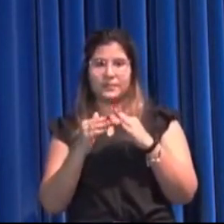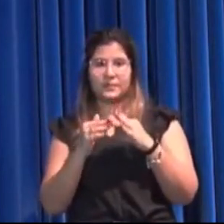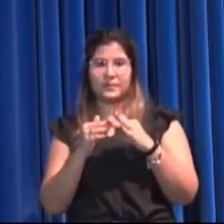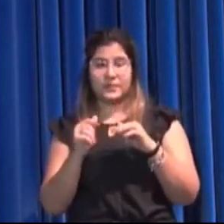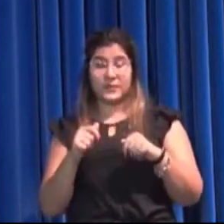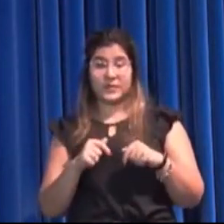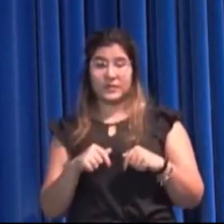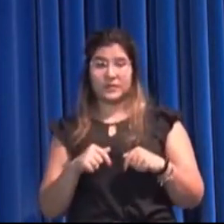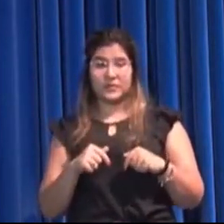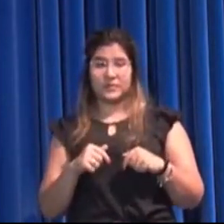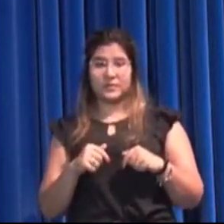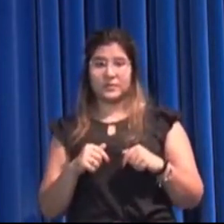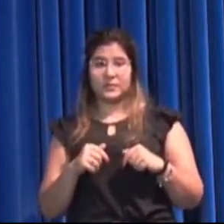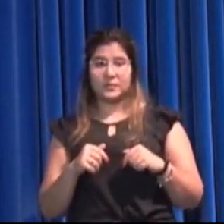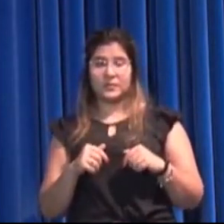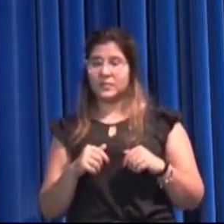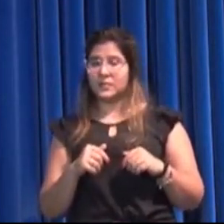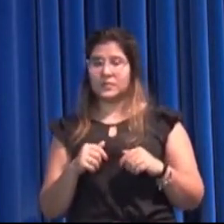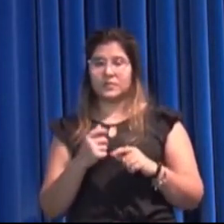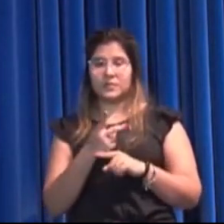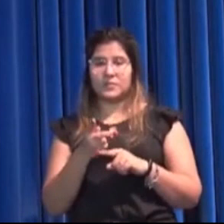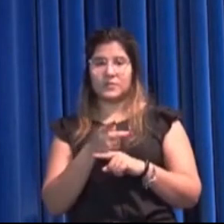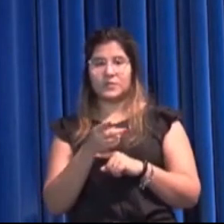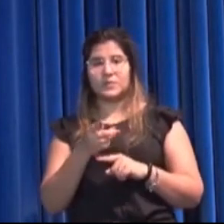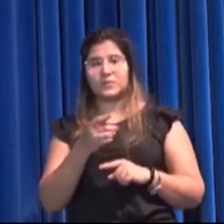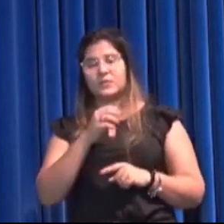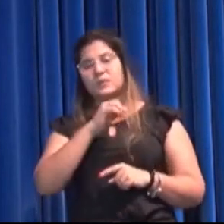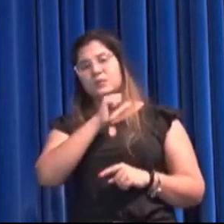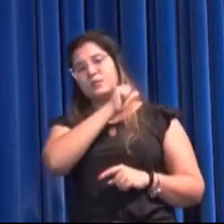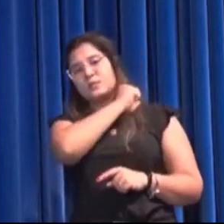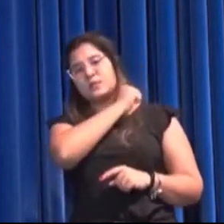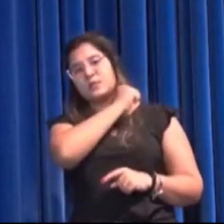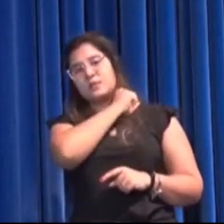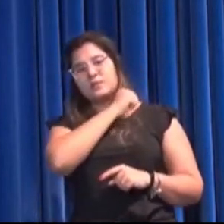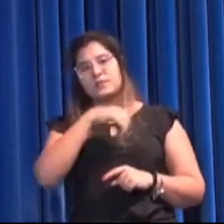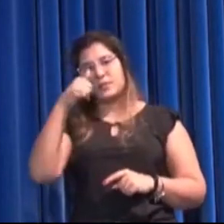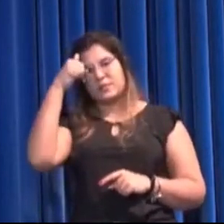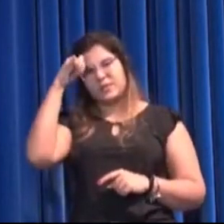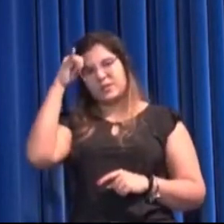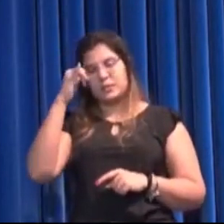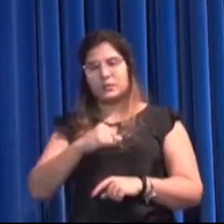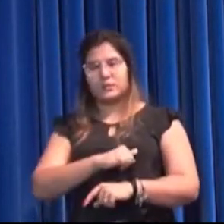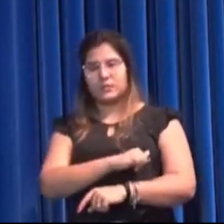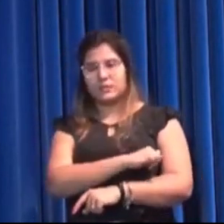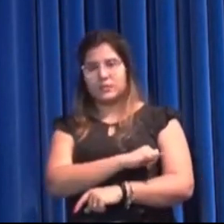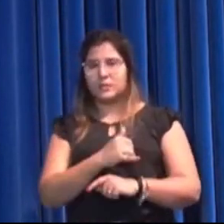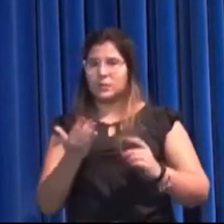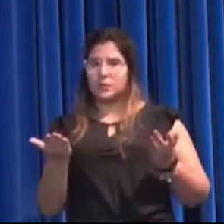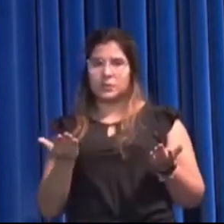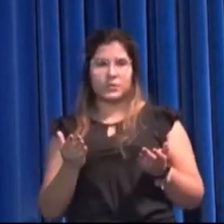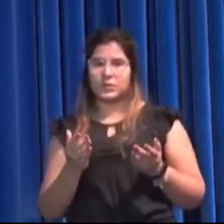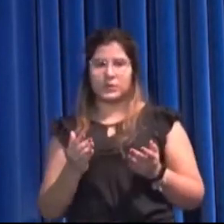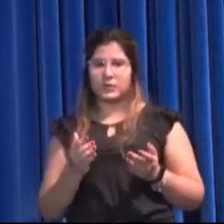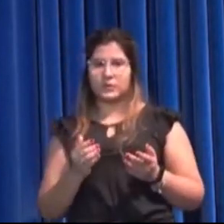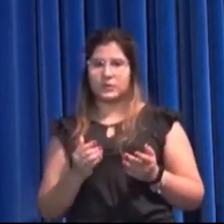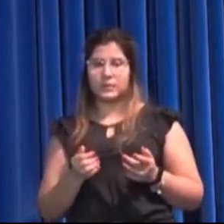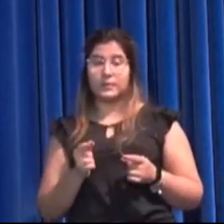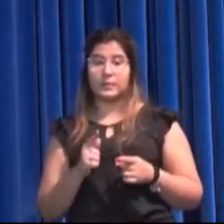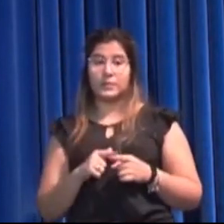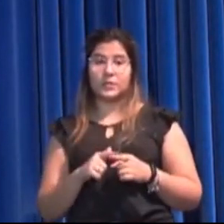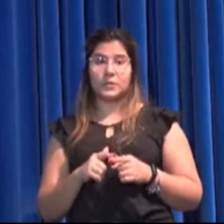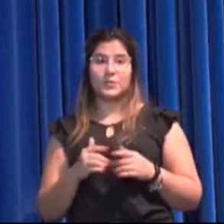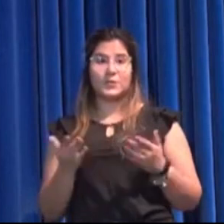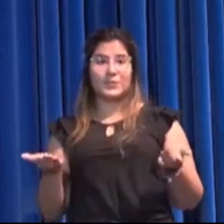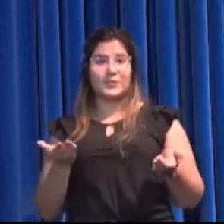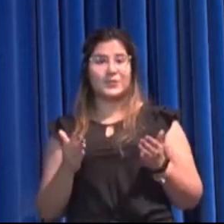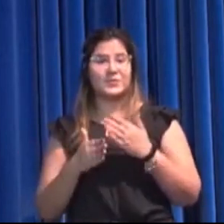materiais. Deus não está buscando sacrifícios de animais. Hoje, não mais. Porque hoje tudo já